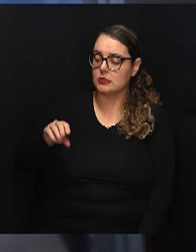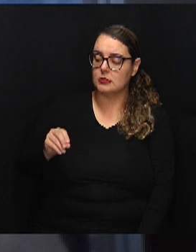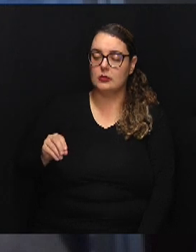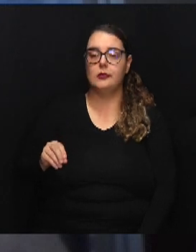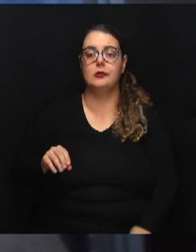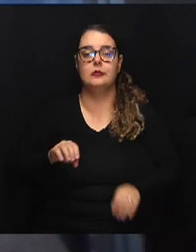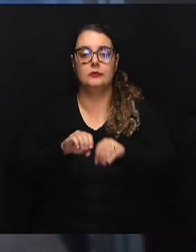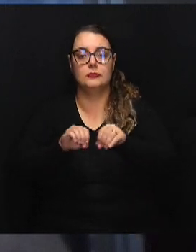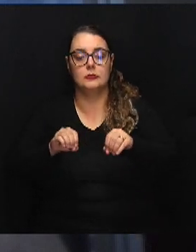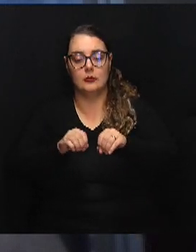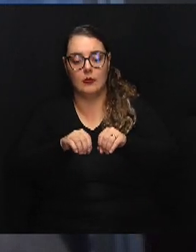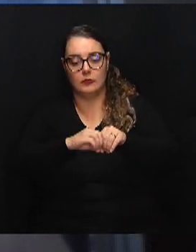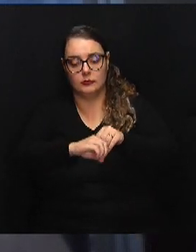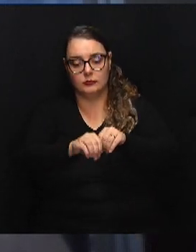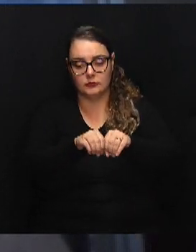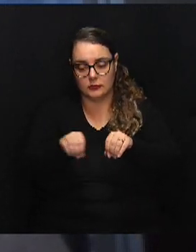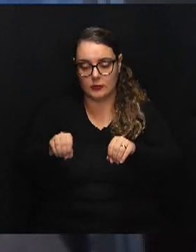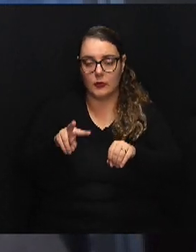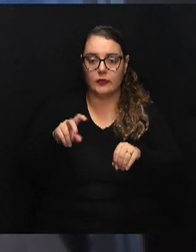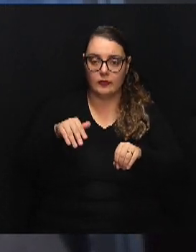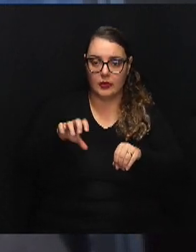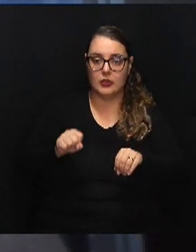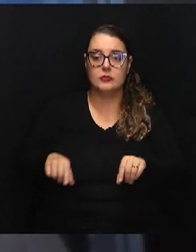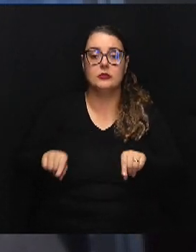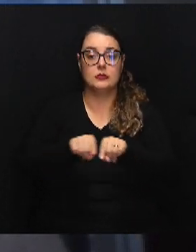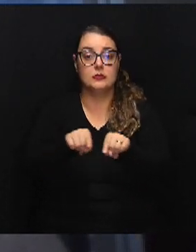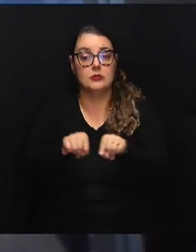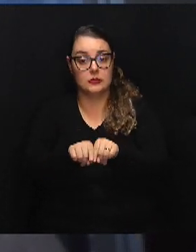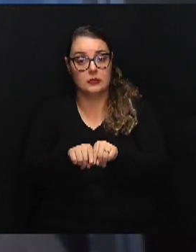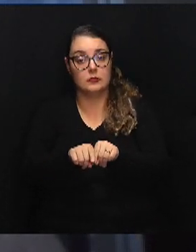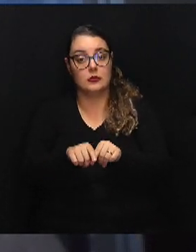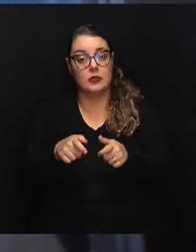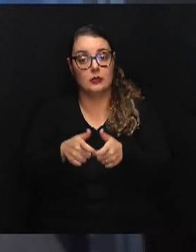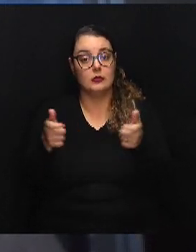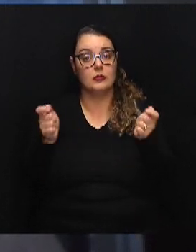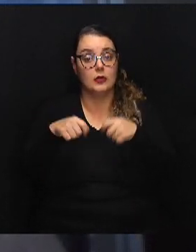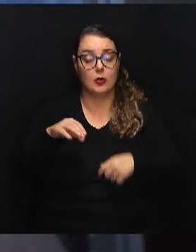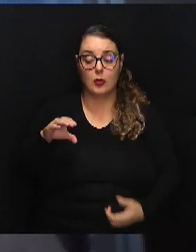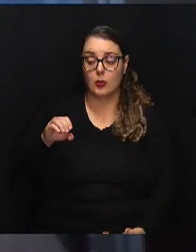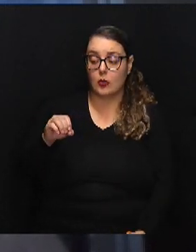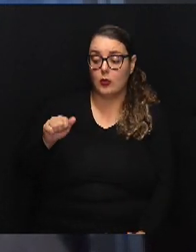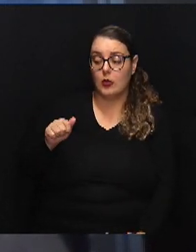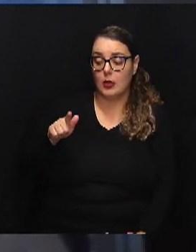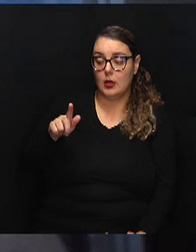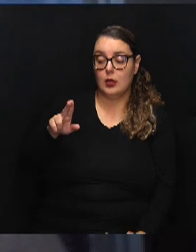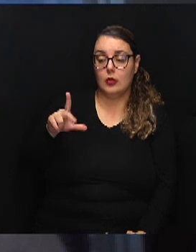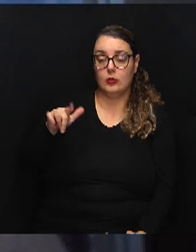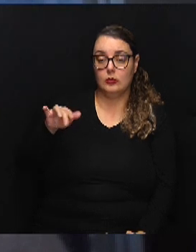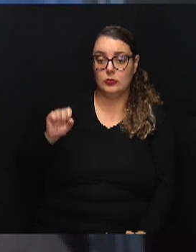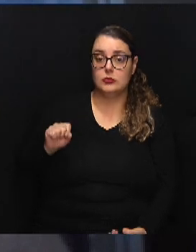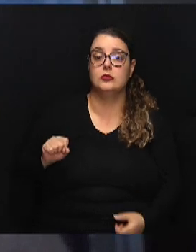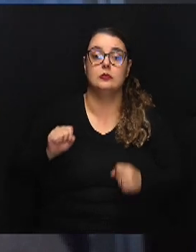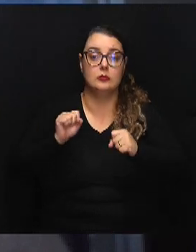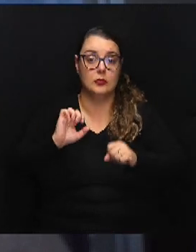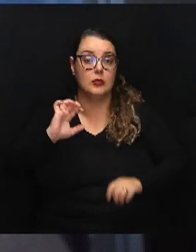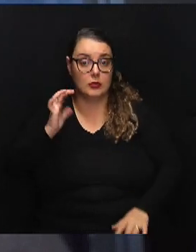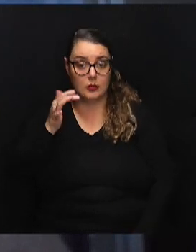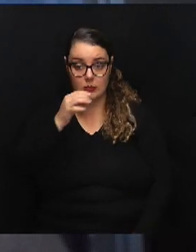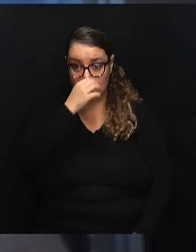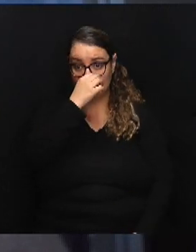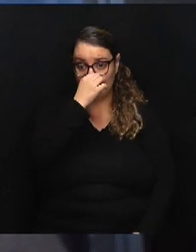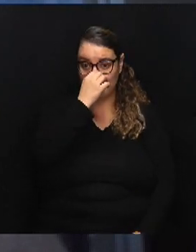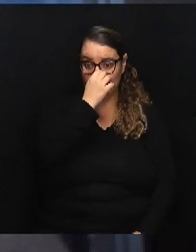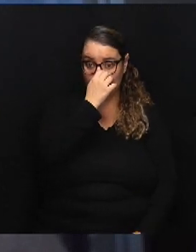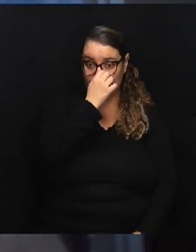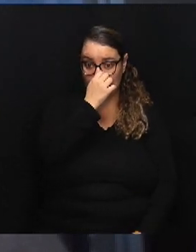aumento também da possibilidade de coágulos dentro do sistema, né, fazendo com que possa ocorrer aí um